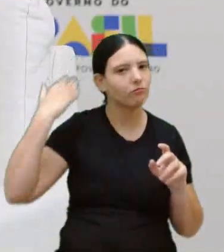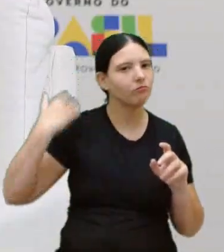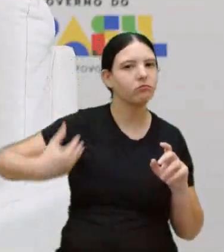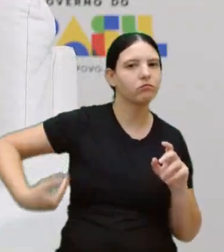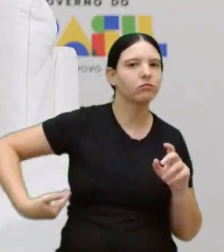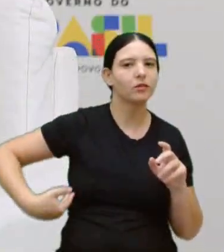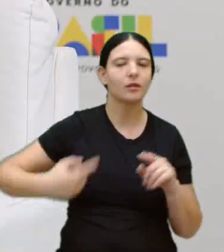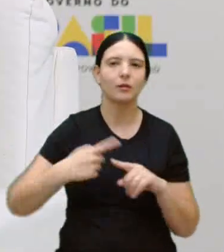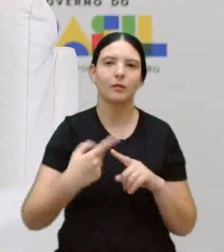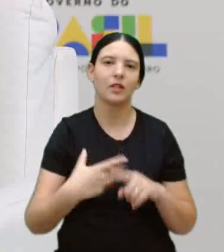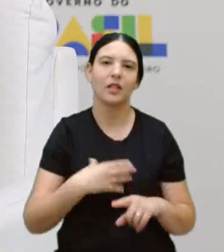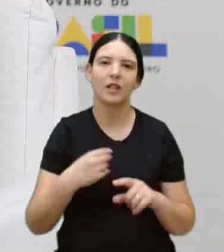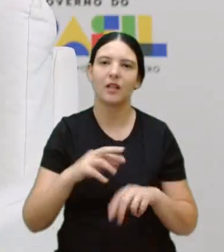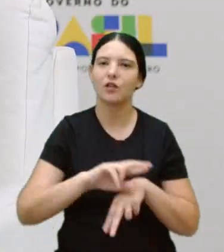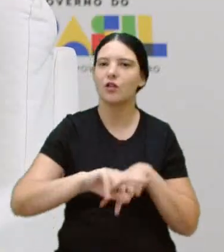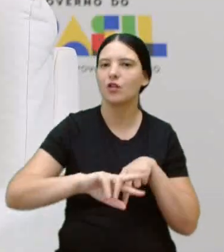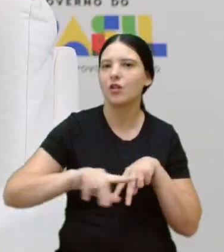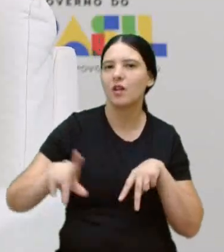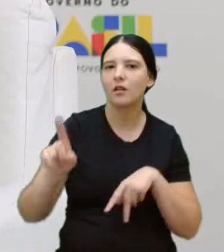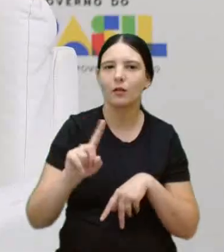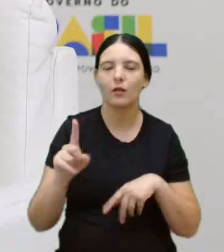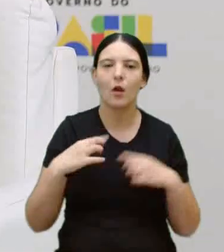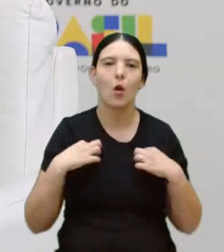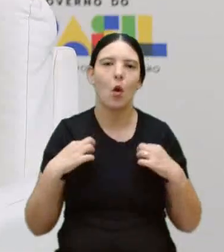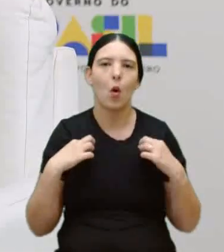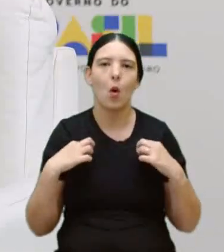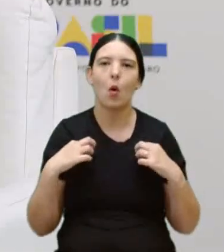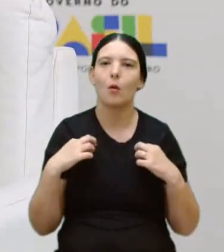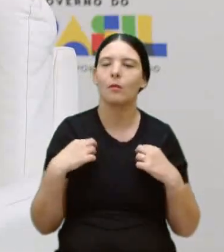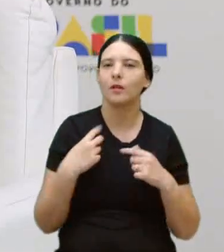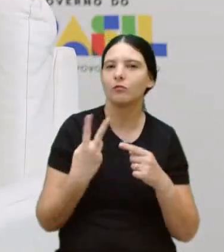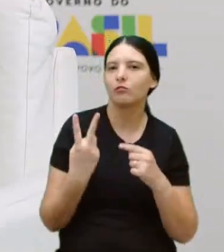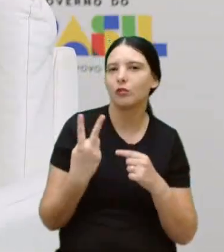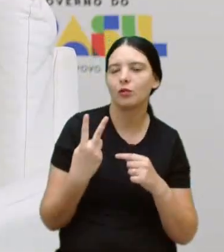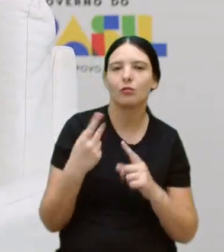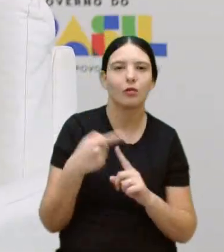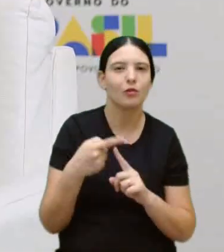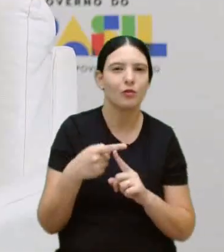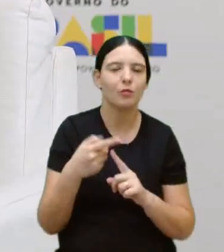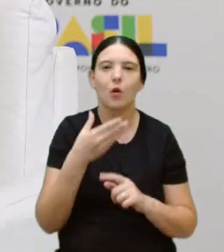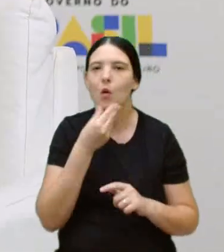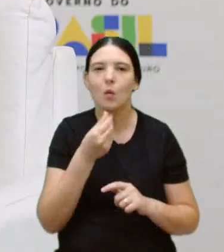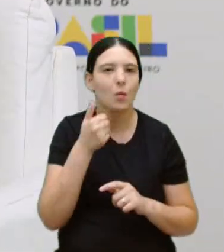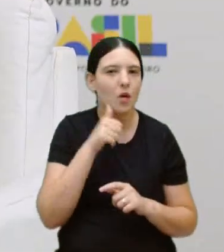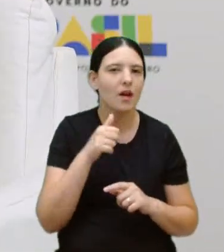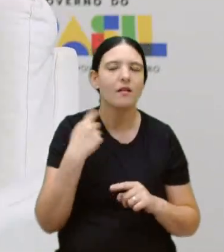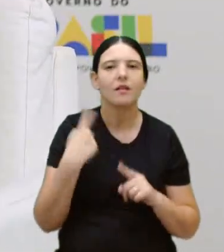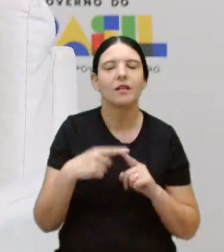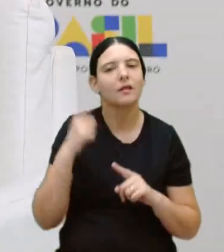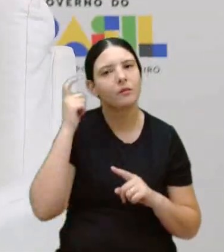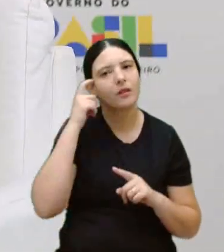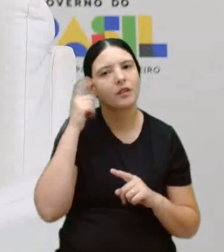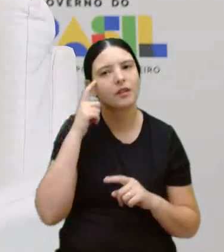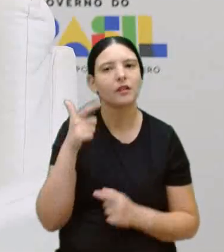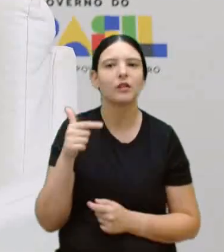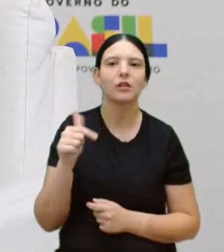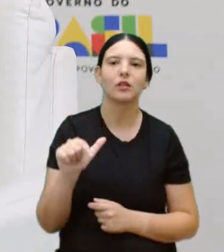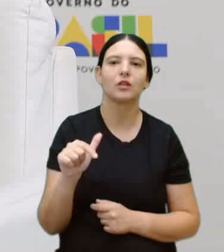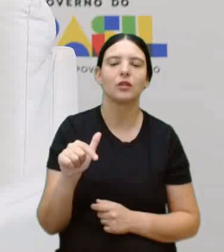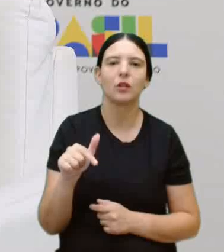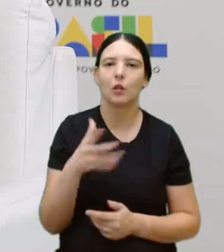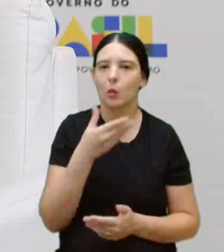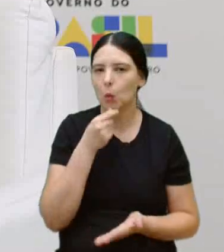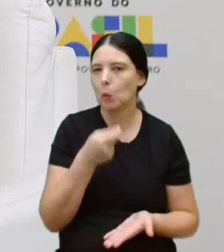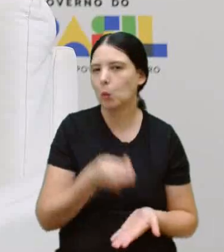gênero, roupas unissex. E ele experimentou ali coisas que o fizeram repensar o machismo que o